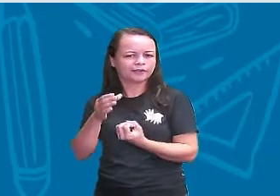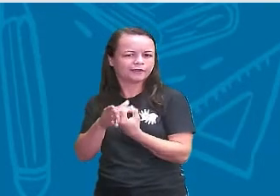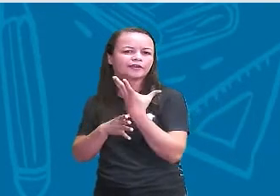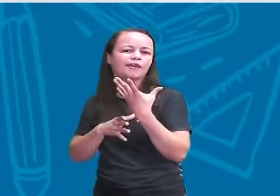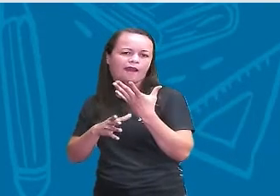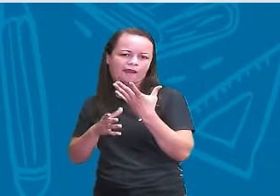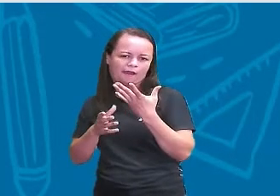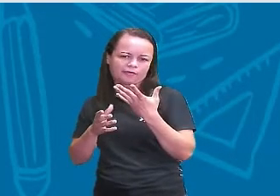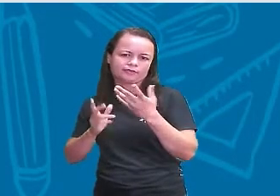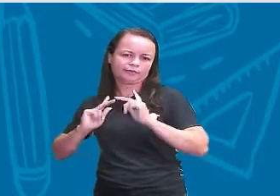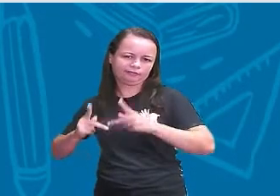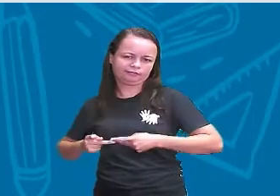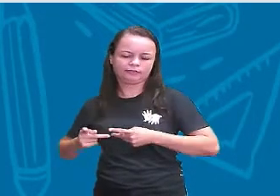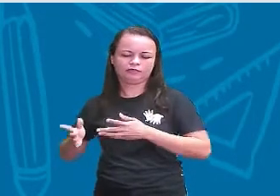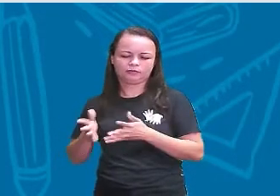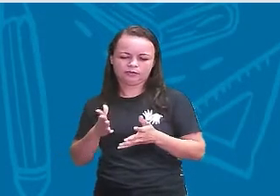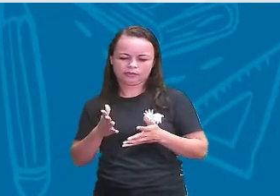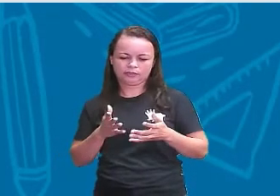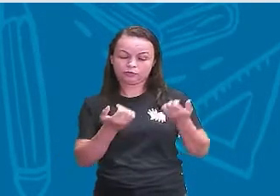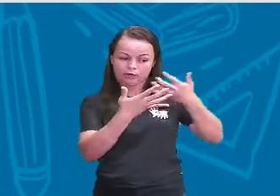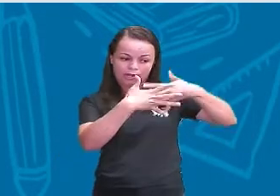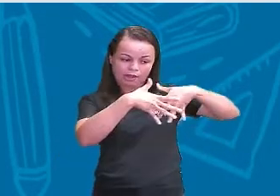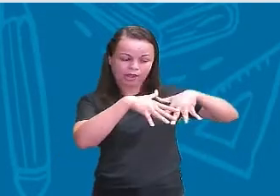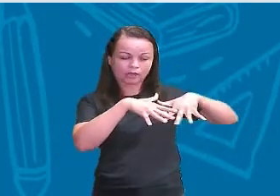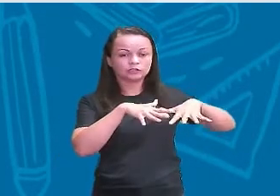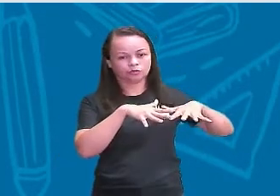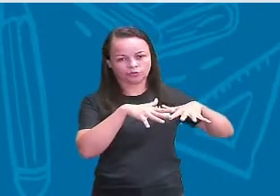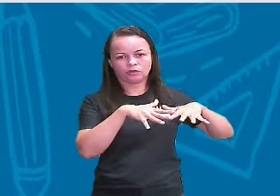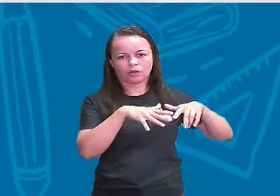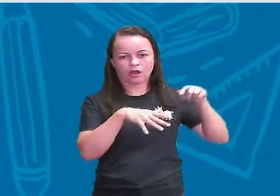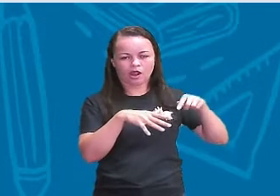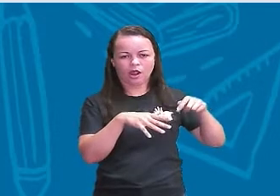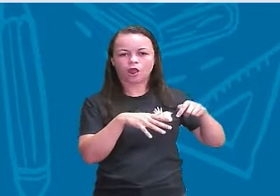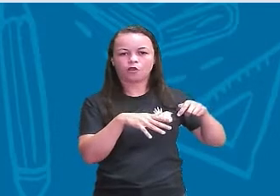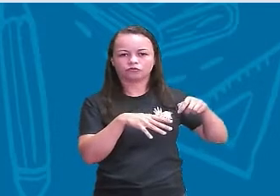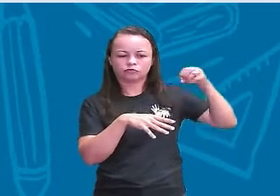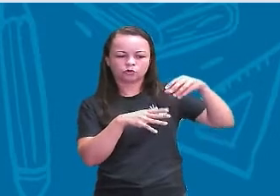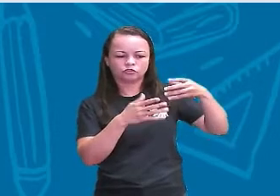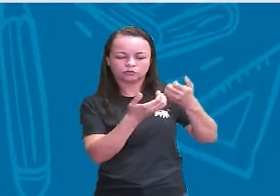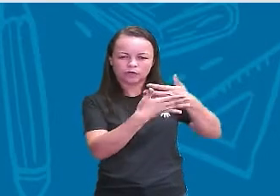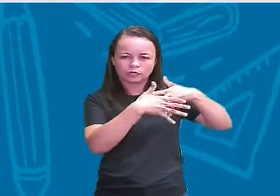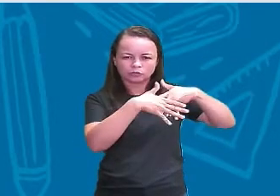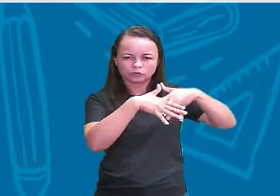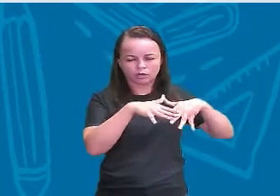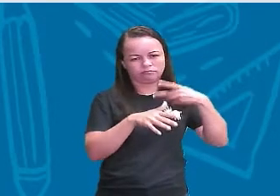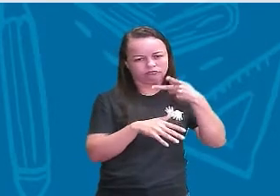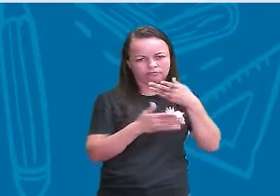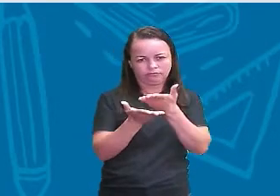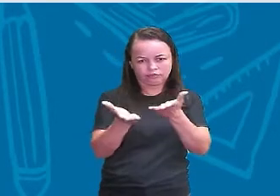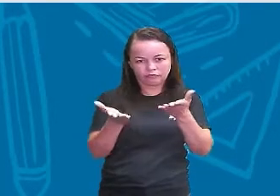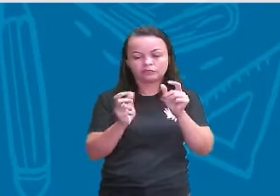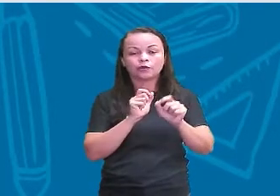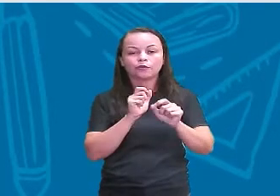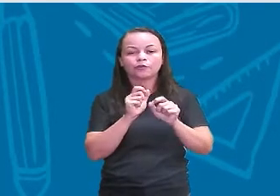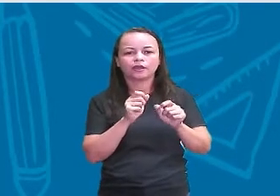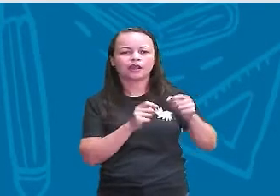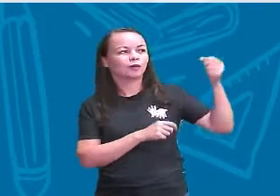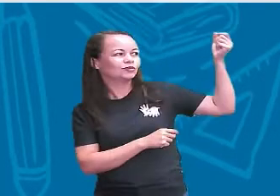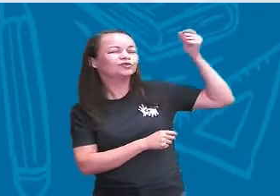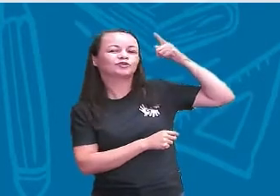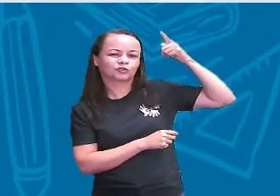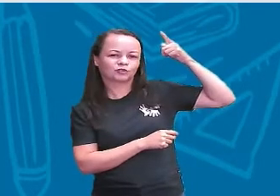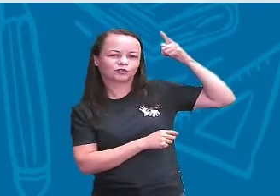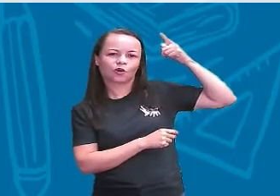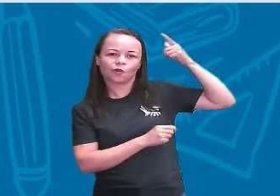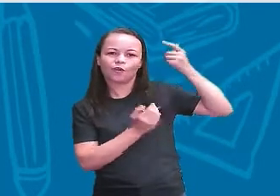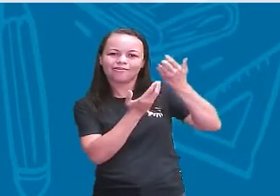certo? As luzes naturais, as fontes de luz natural, como eu acabei de falar para vocês, é o nosso Sol, que é a